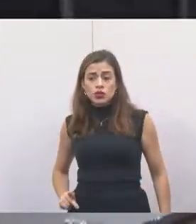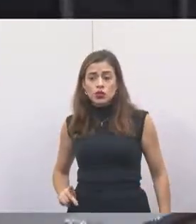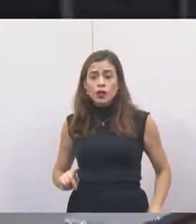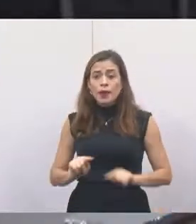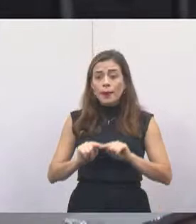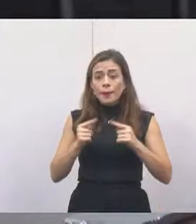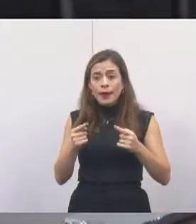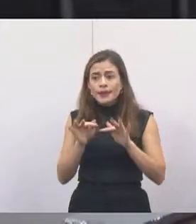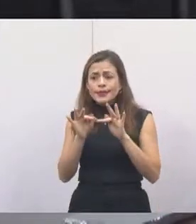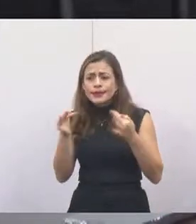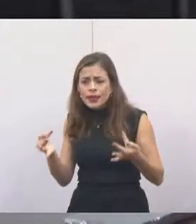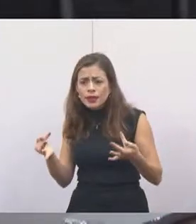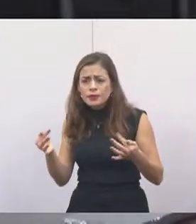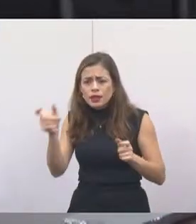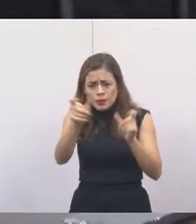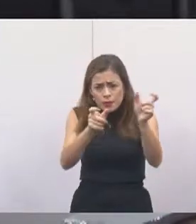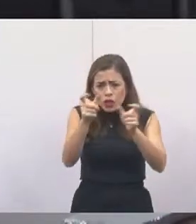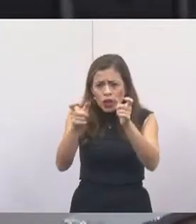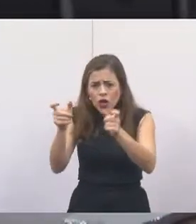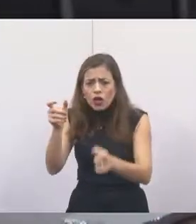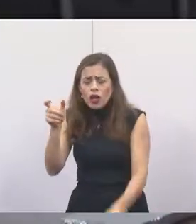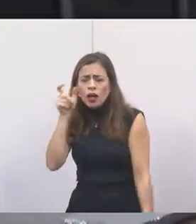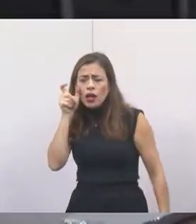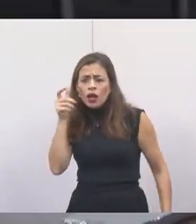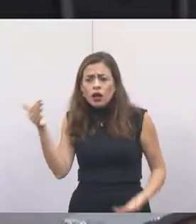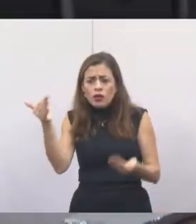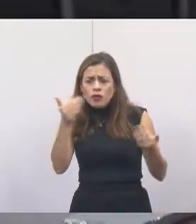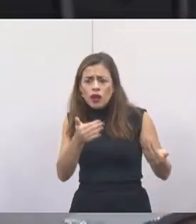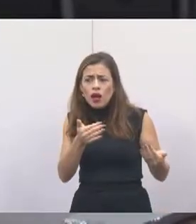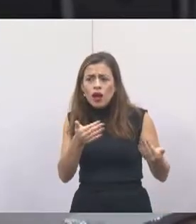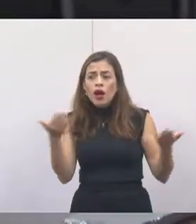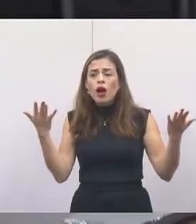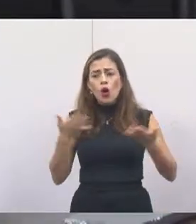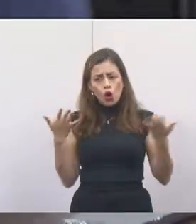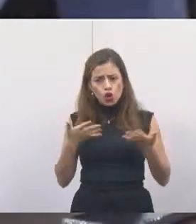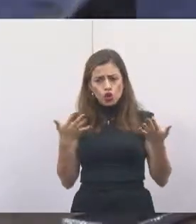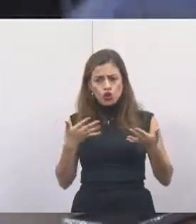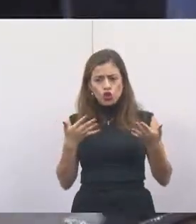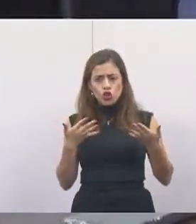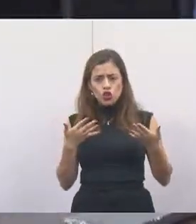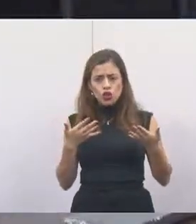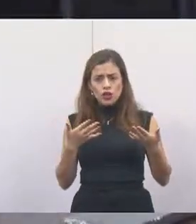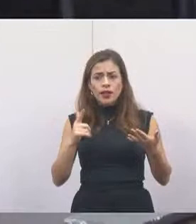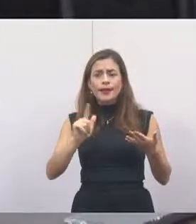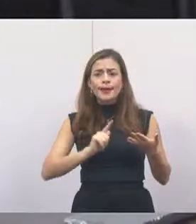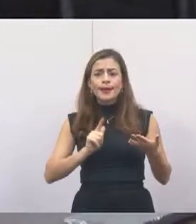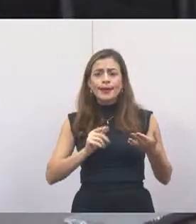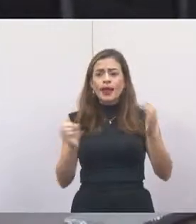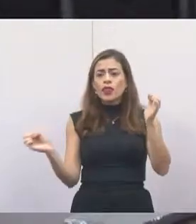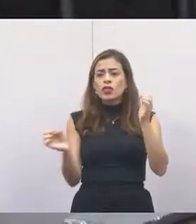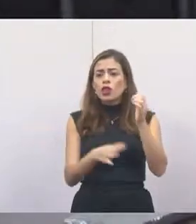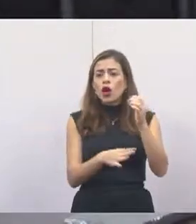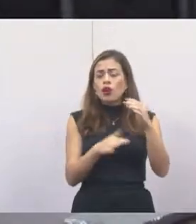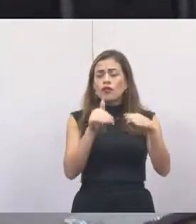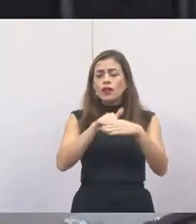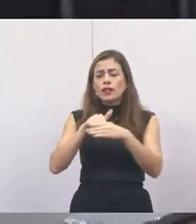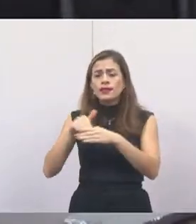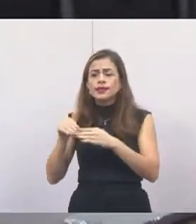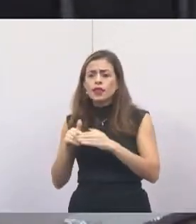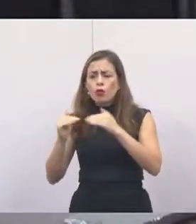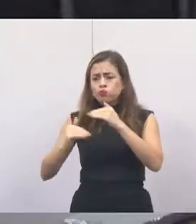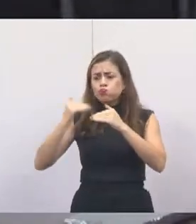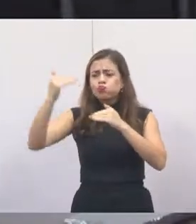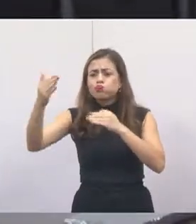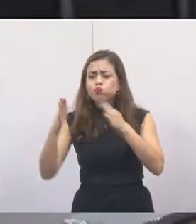forma simples, elas gostariam de saber o seguinte: a composição atual. Nós vamos ter uma nova eleição, vai estender o mandato.